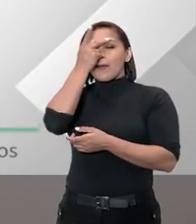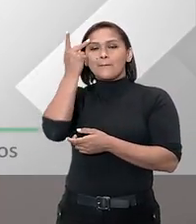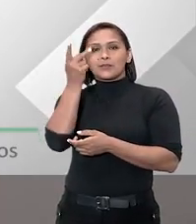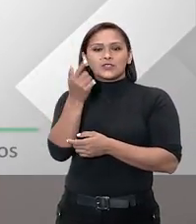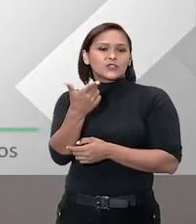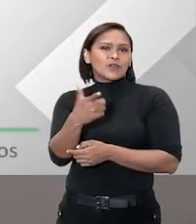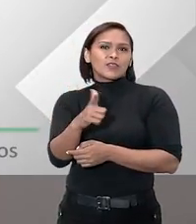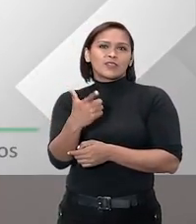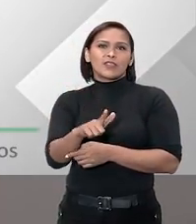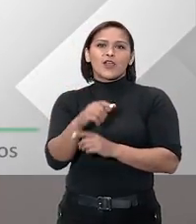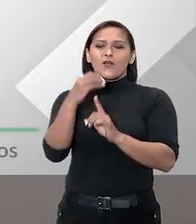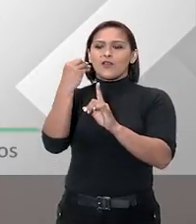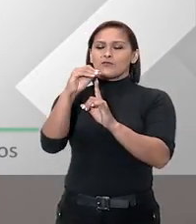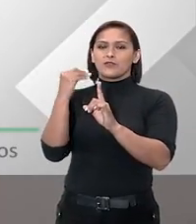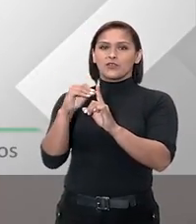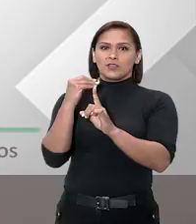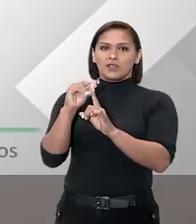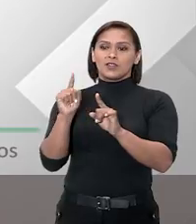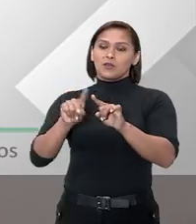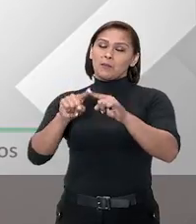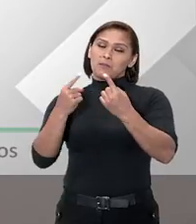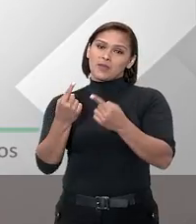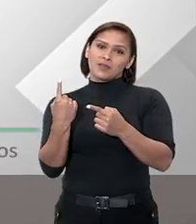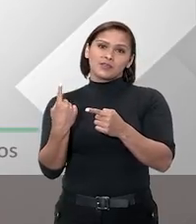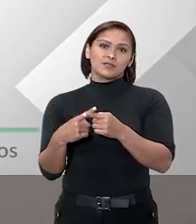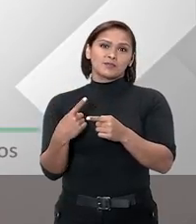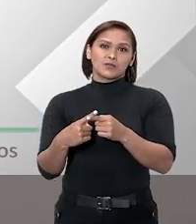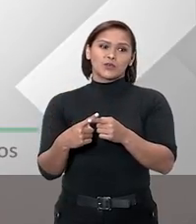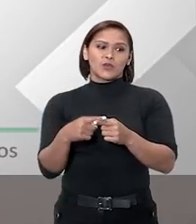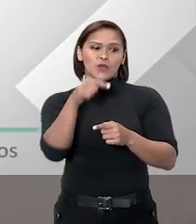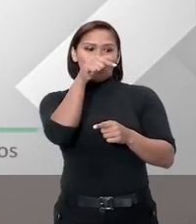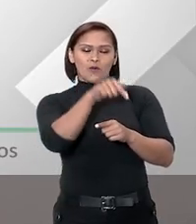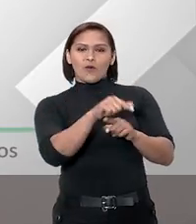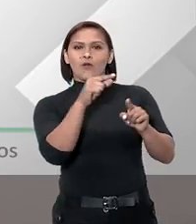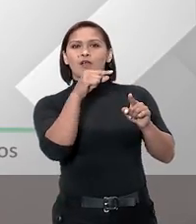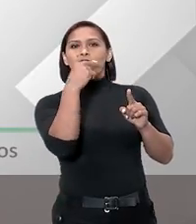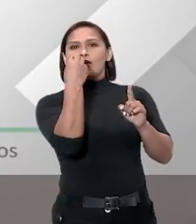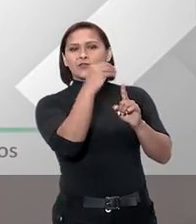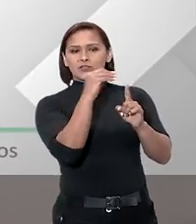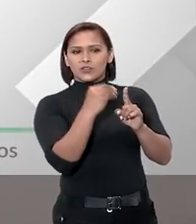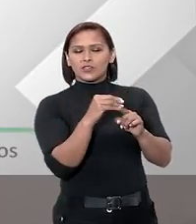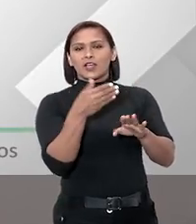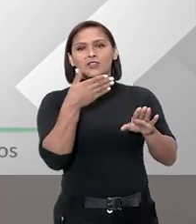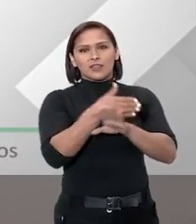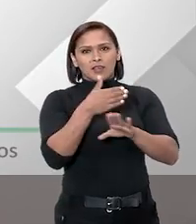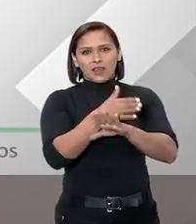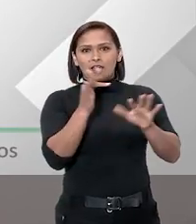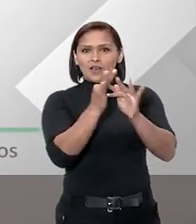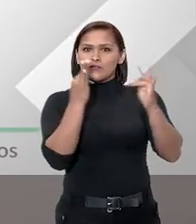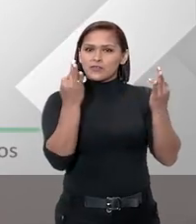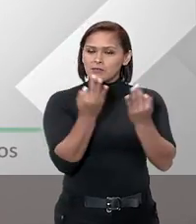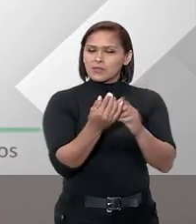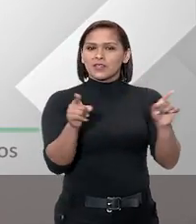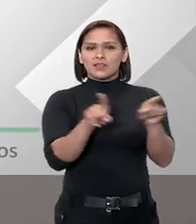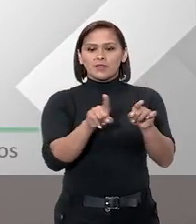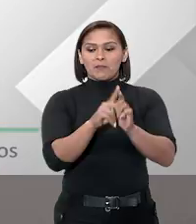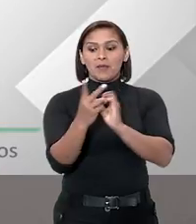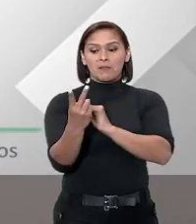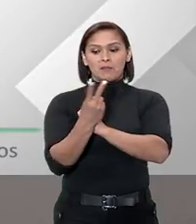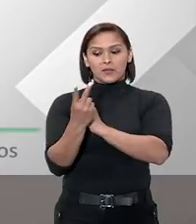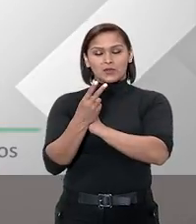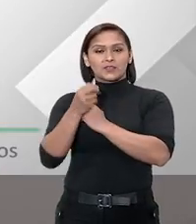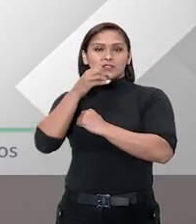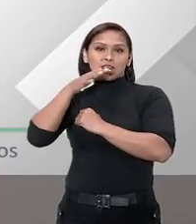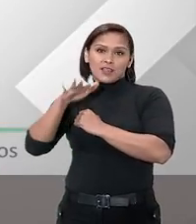pessoa não é o violentador, mas por conta do violentador ser o arrimo de família, acabam também protegendo e